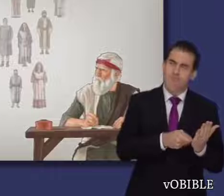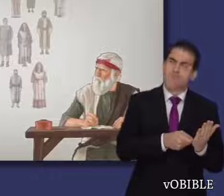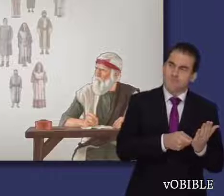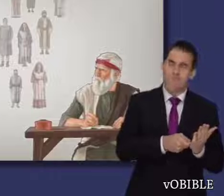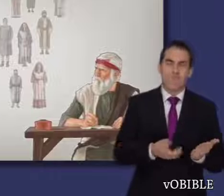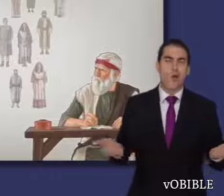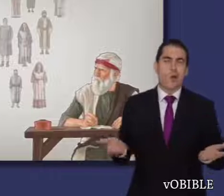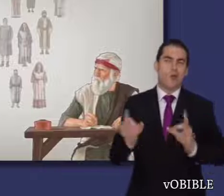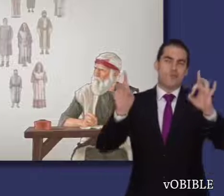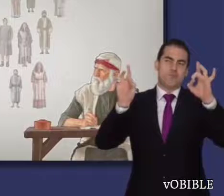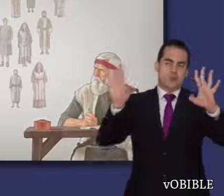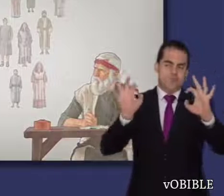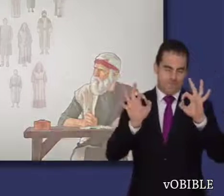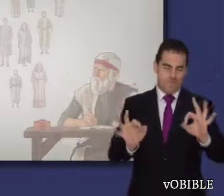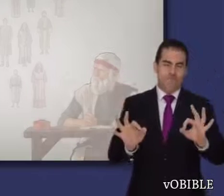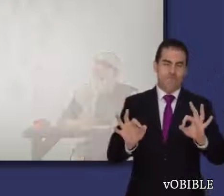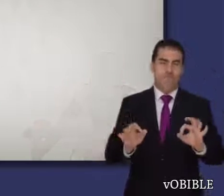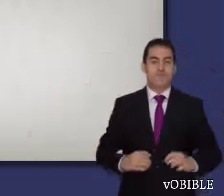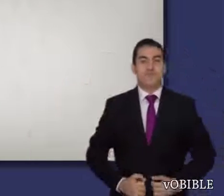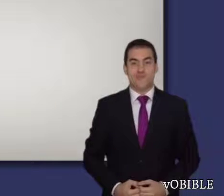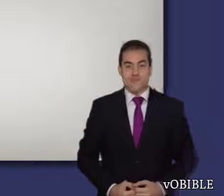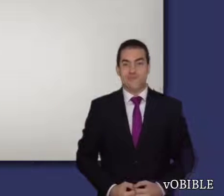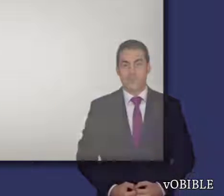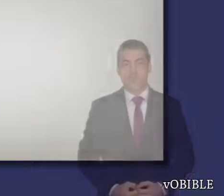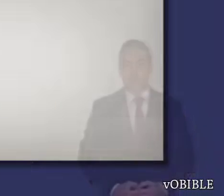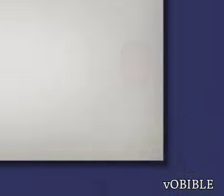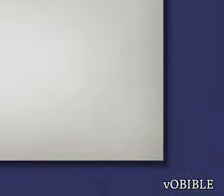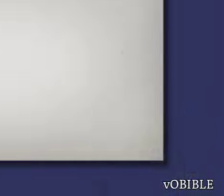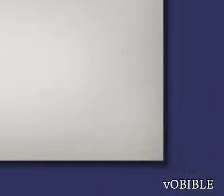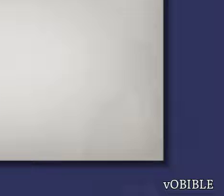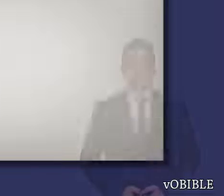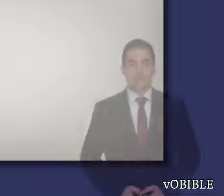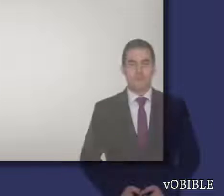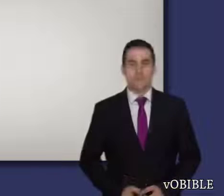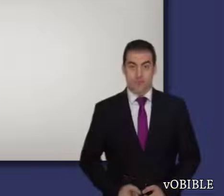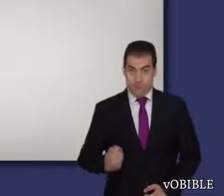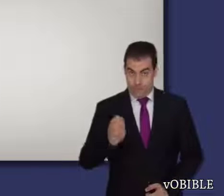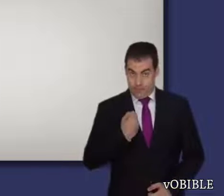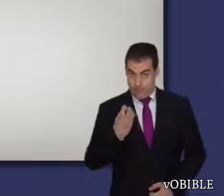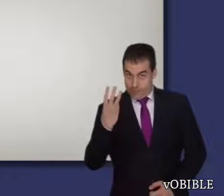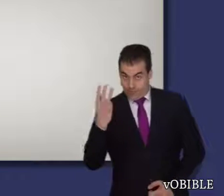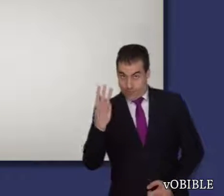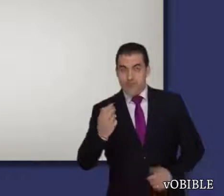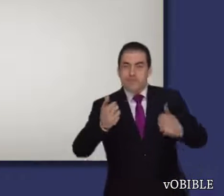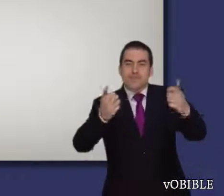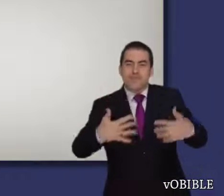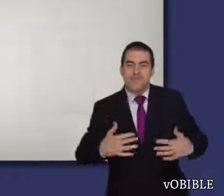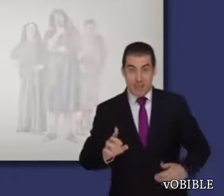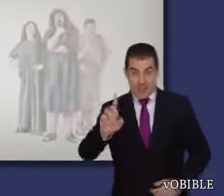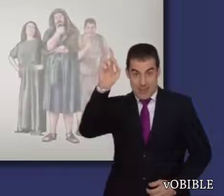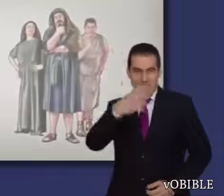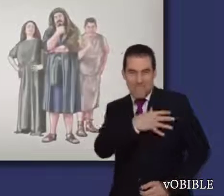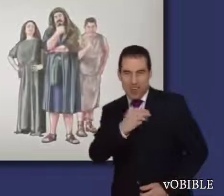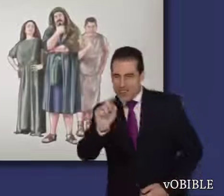que estava acontecendo naquela época. No capítulo 3, João compara os filhos de Deus com os filhos do